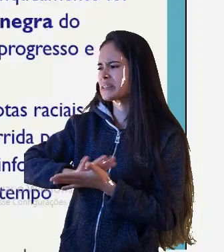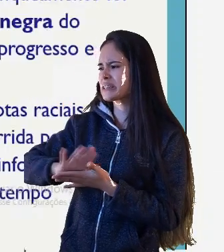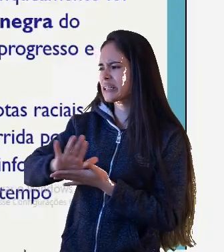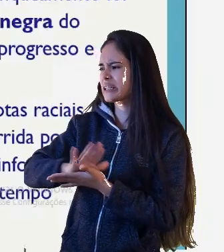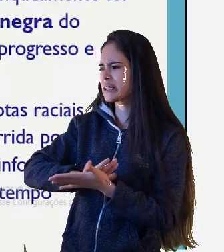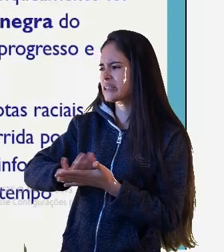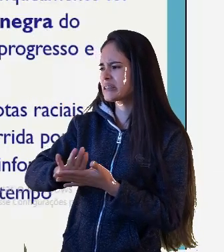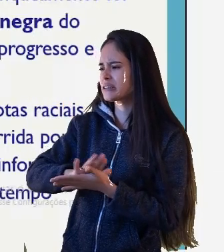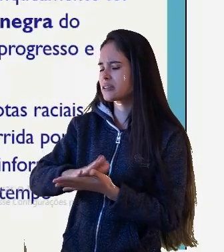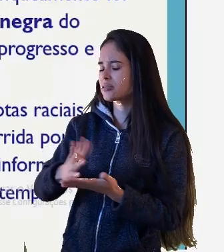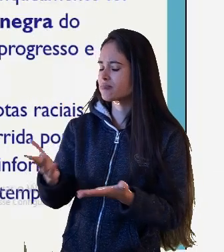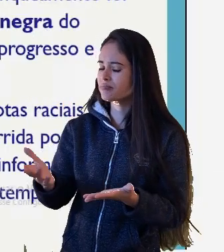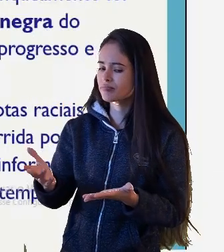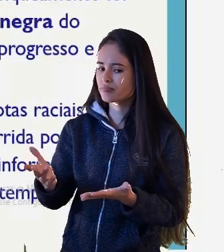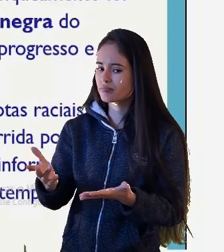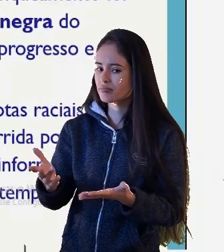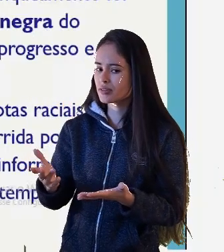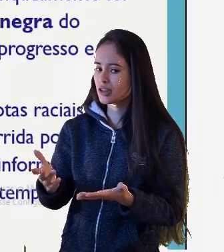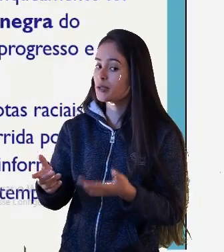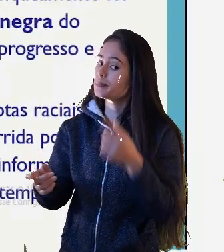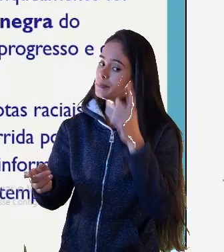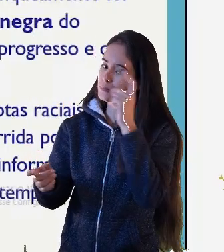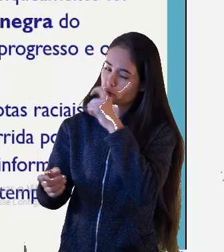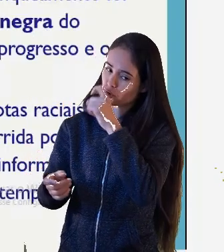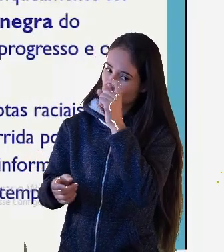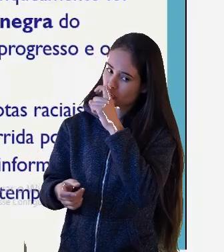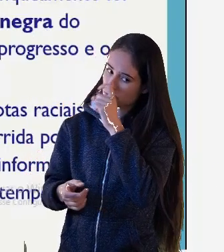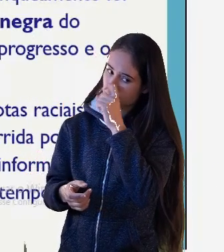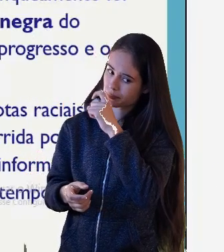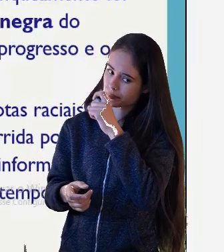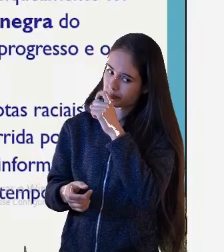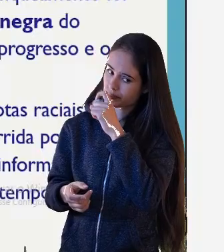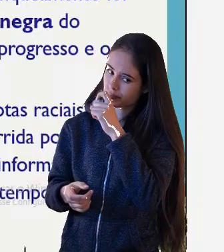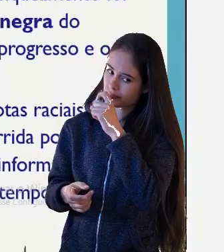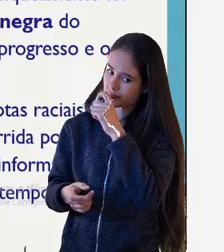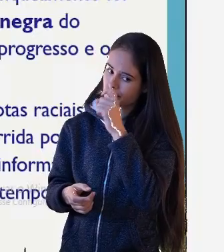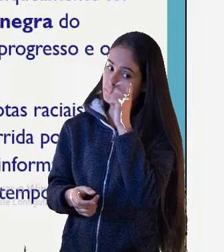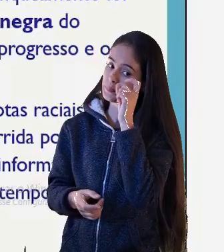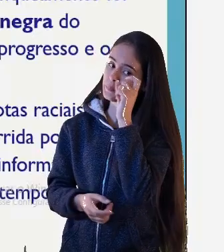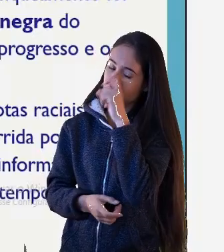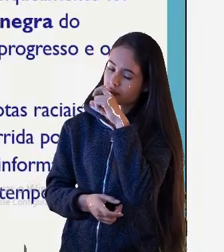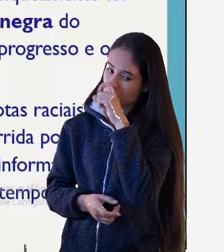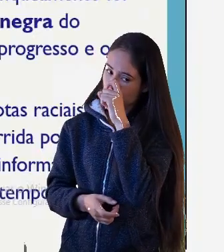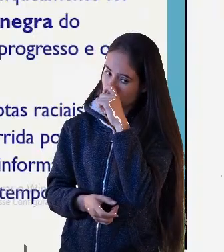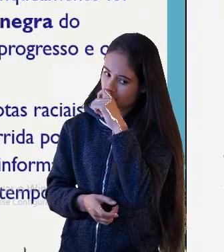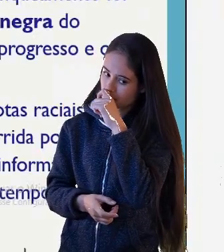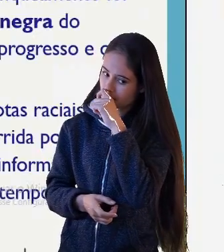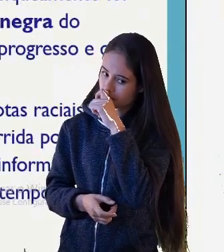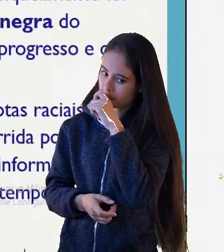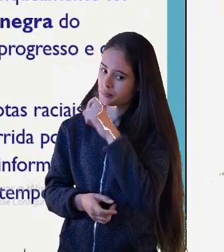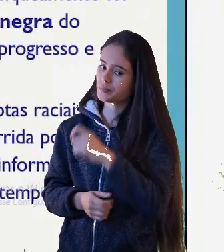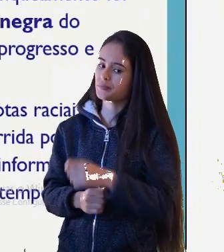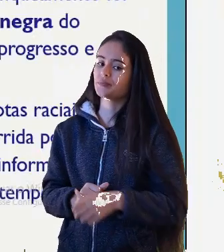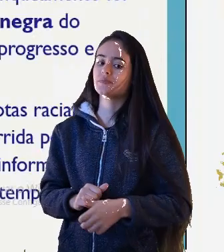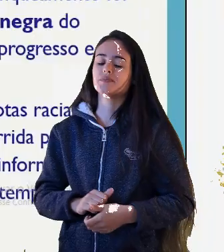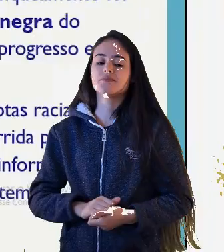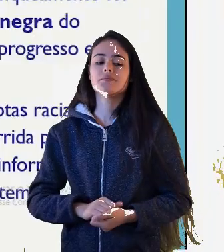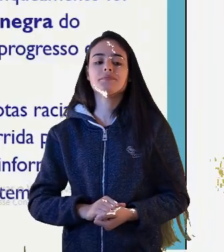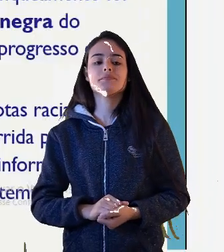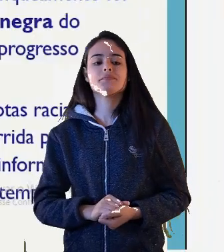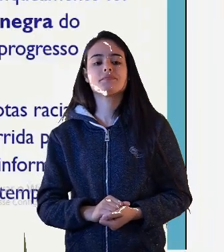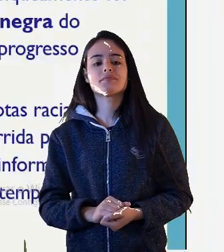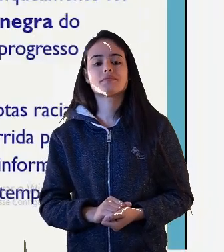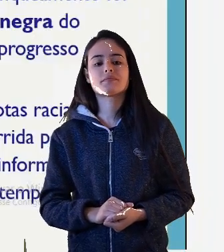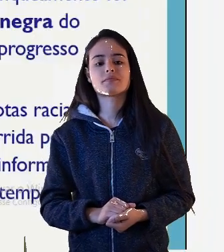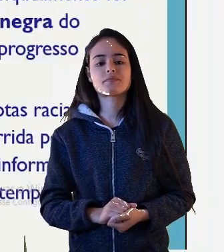gente. Vocês já viram muita gente pedir cidadania europeia, né? Falar, eu vou lá pedir meu passaporte